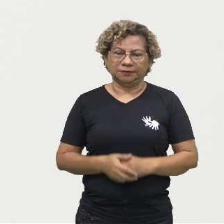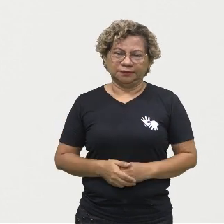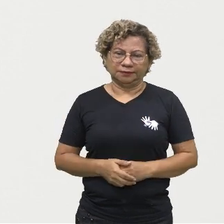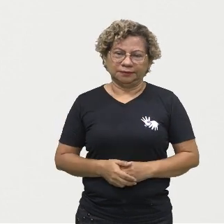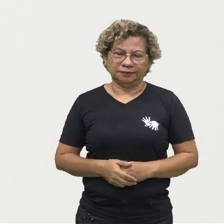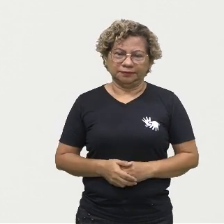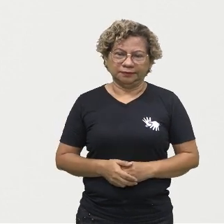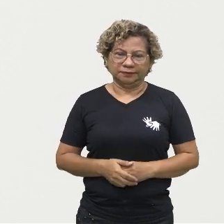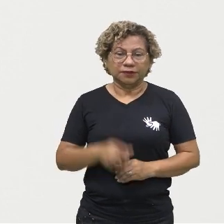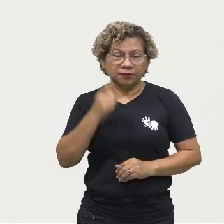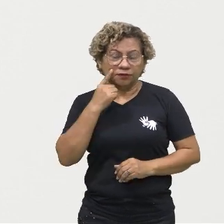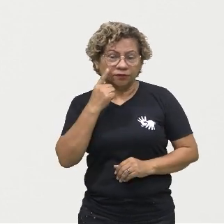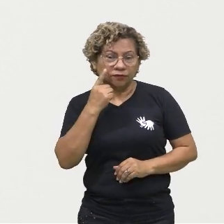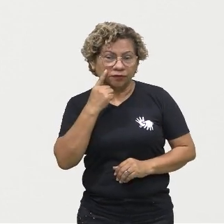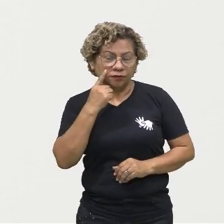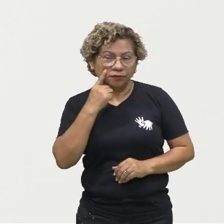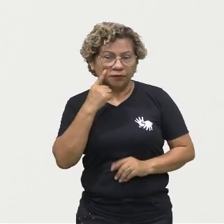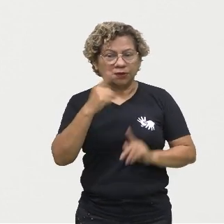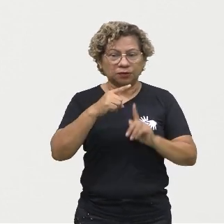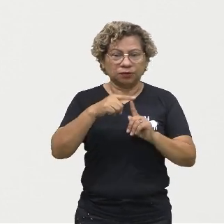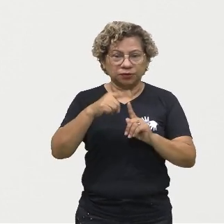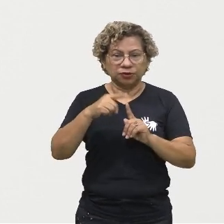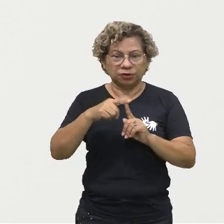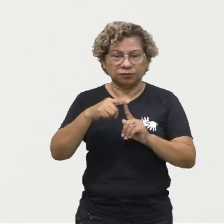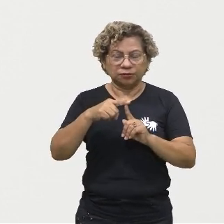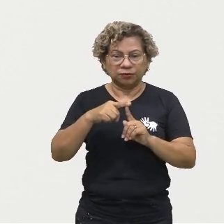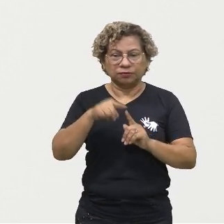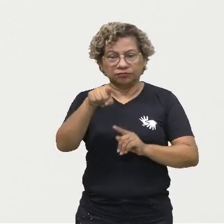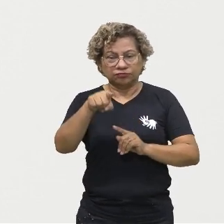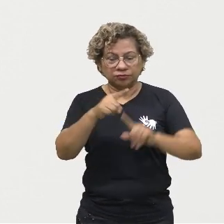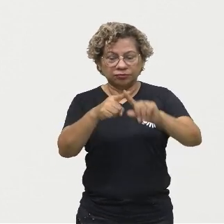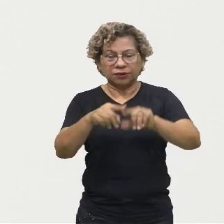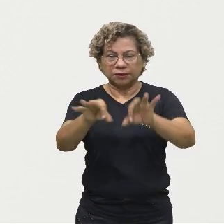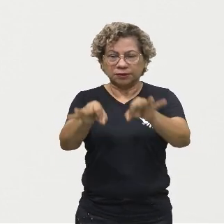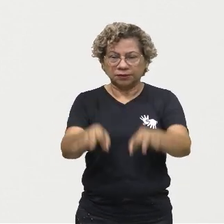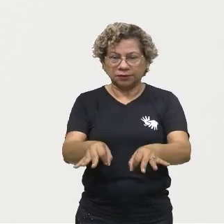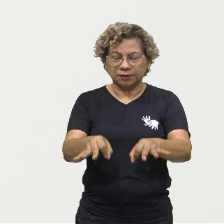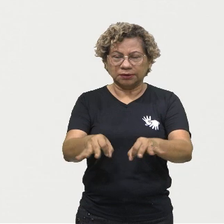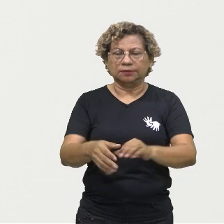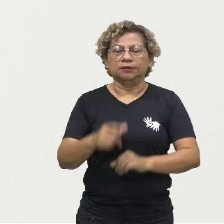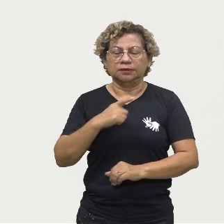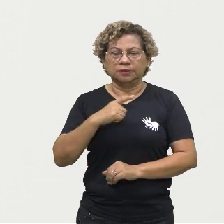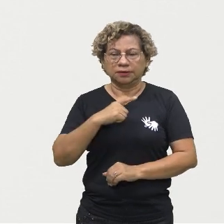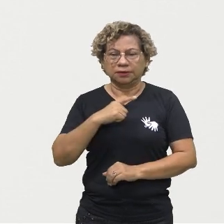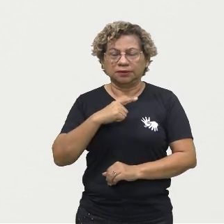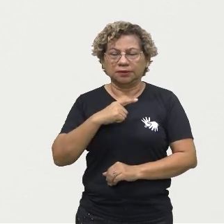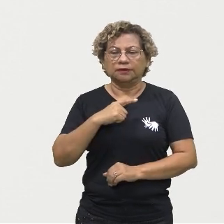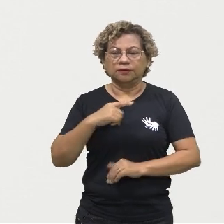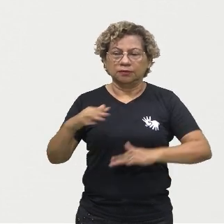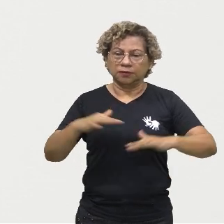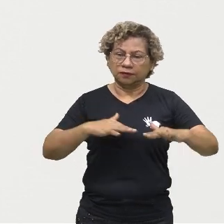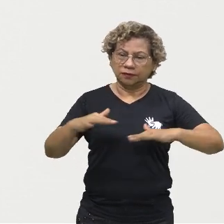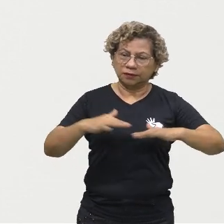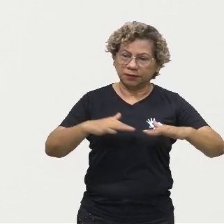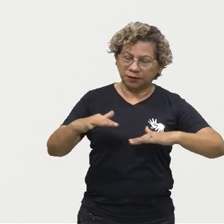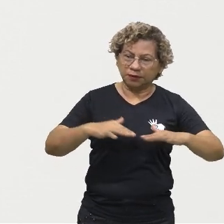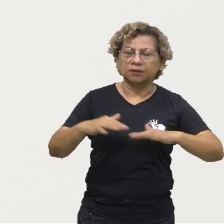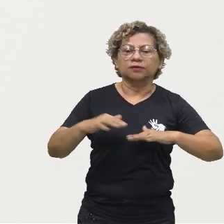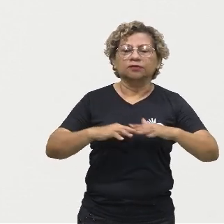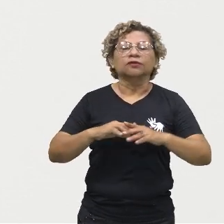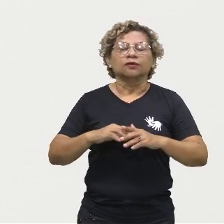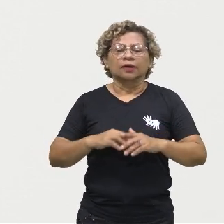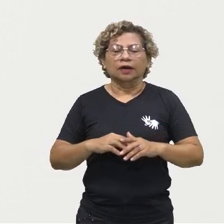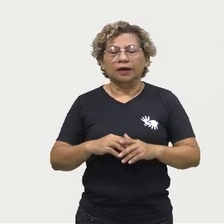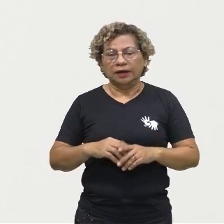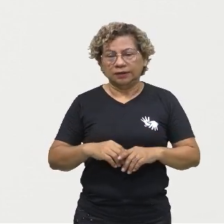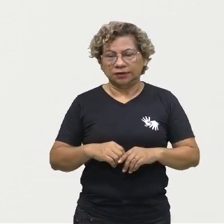nessa decomposição em formas geométricas? É uma característica muito forte desse movimento artístico, a decomposição